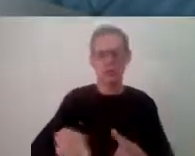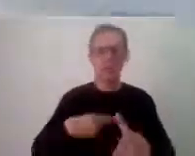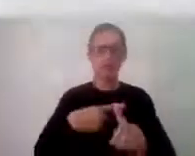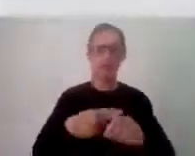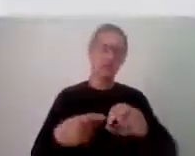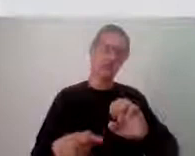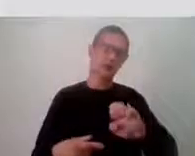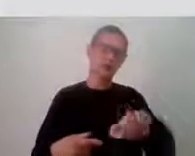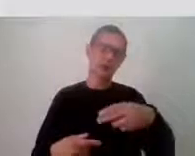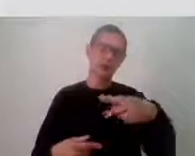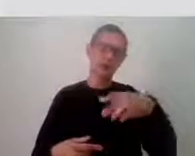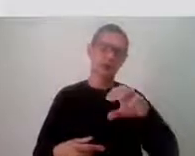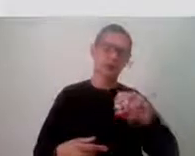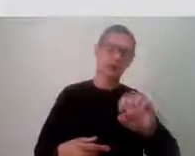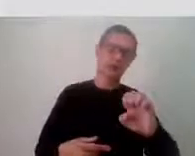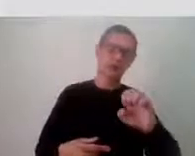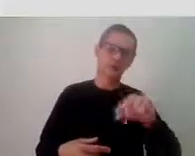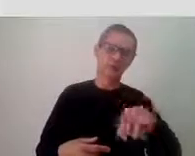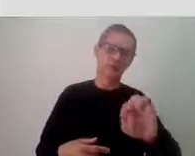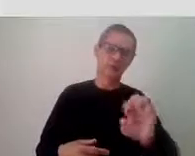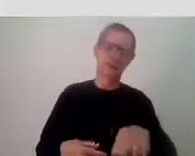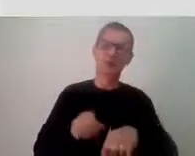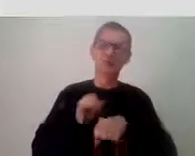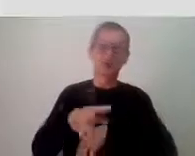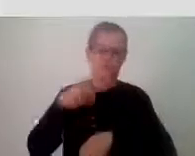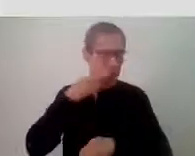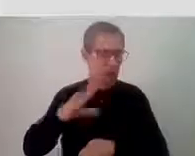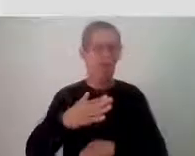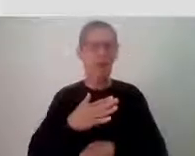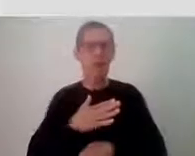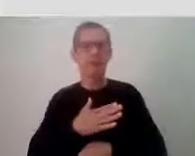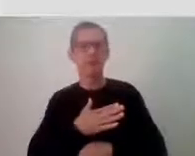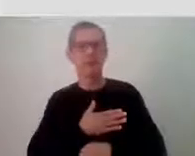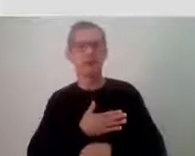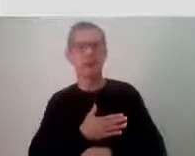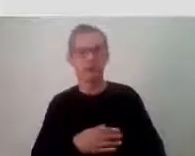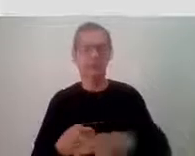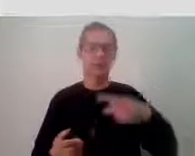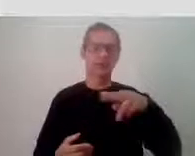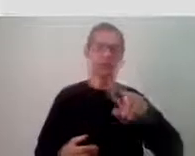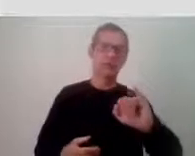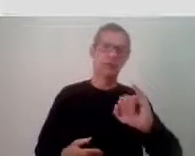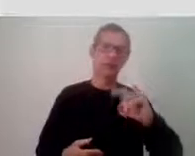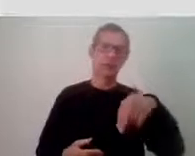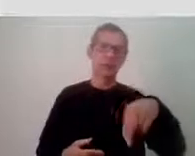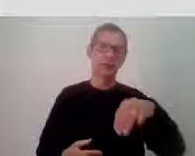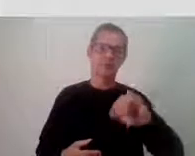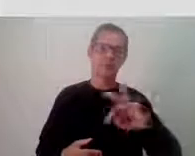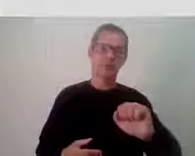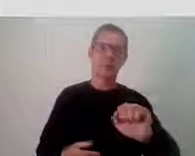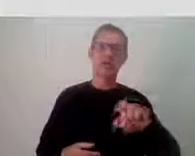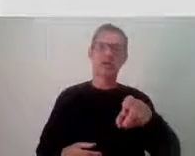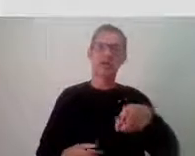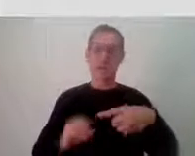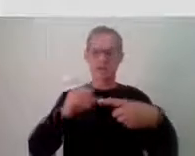quadro. Ó, qual que vai ser a minha primitiva? X ao cubo sobre 3. Por quê? Quando